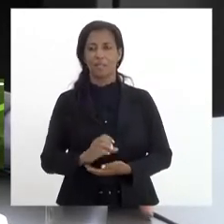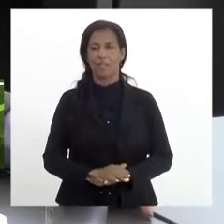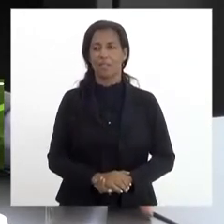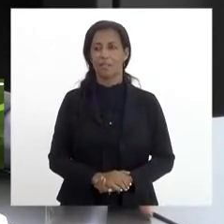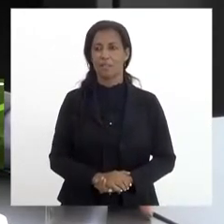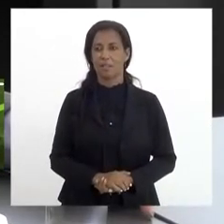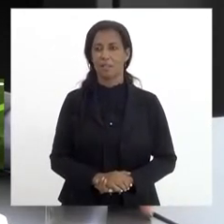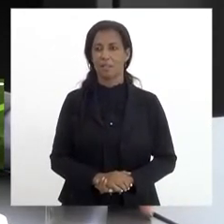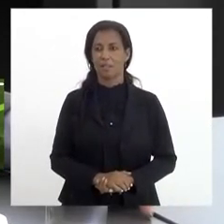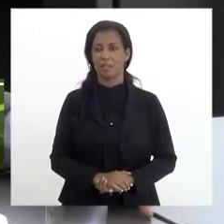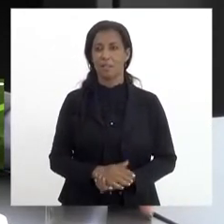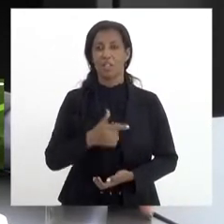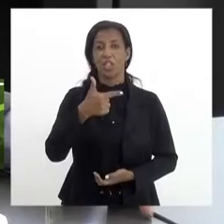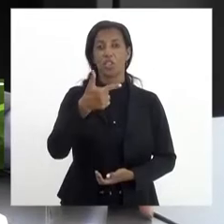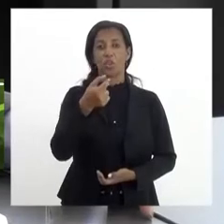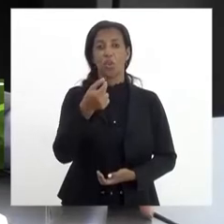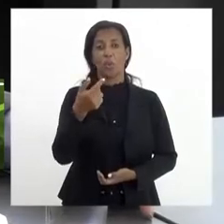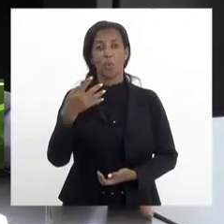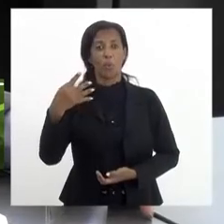de